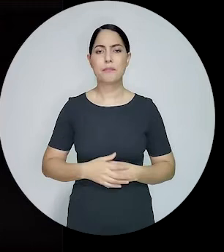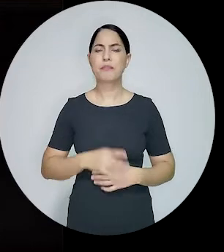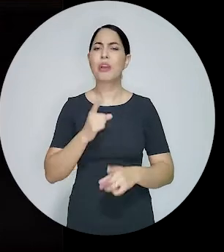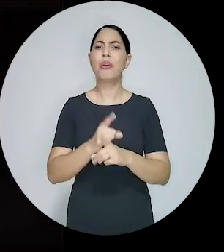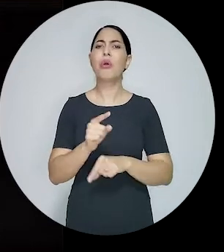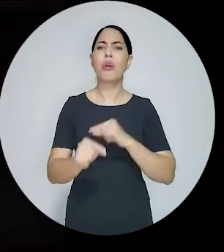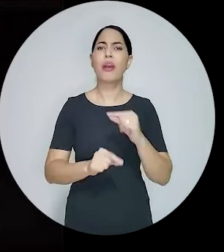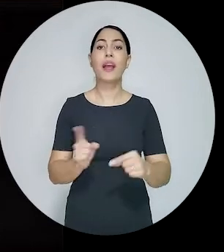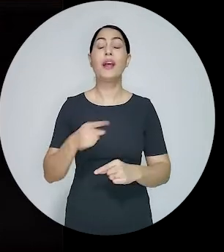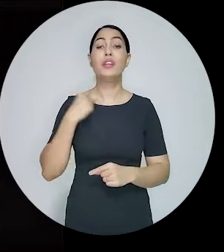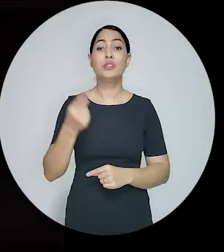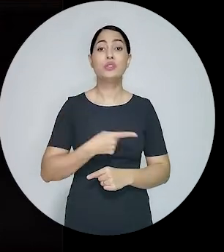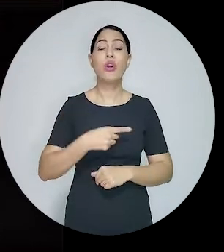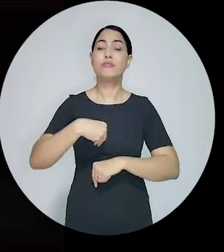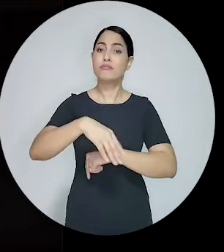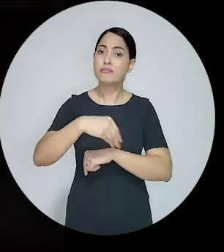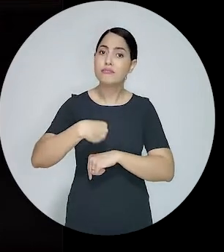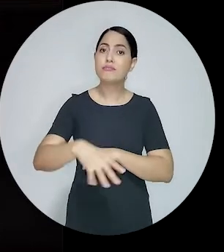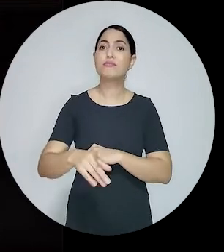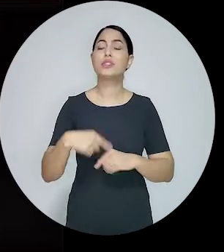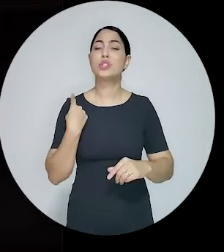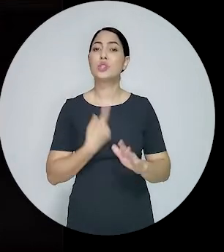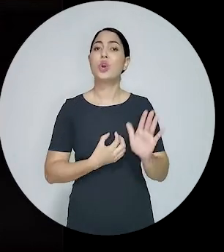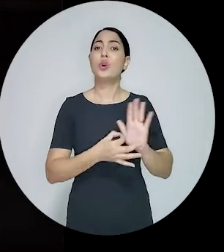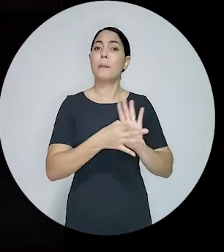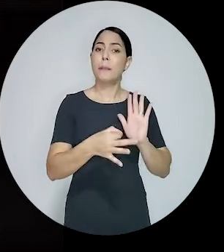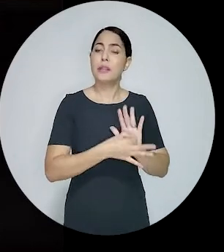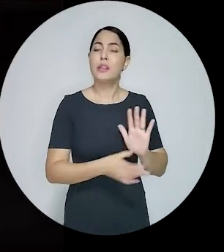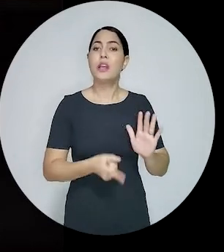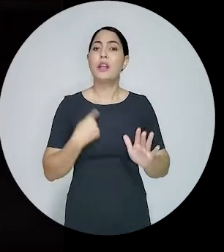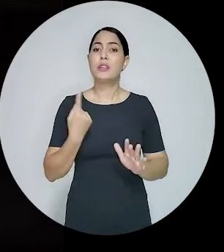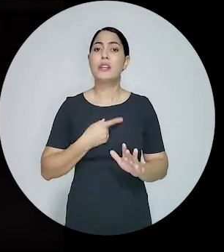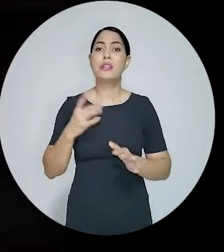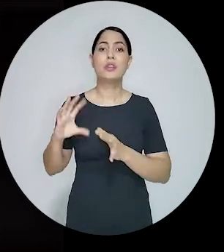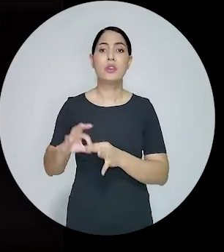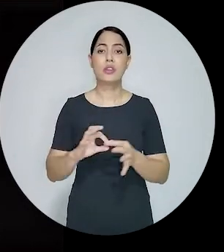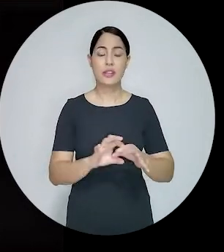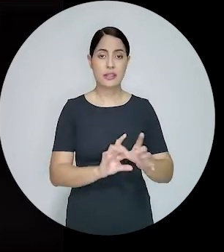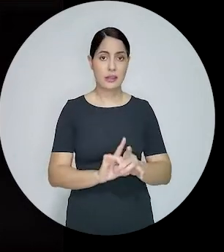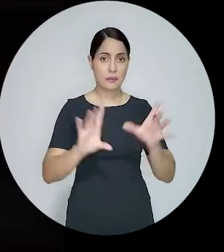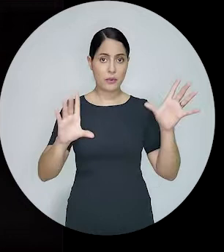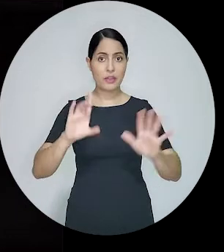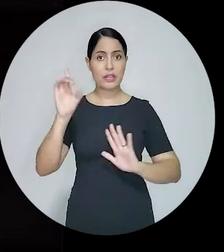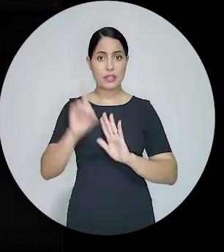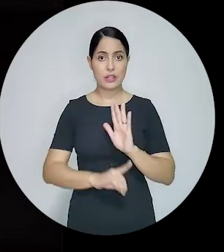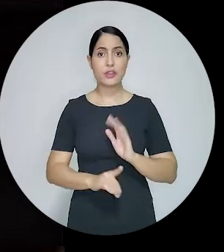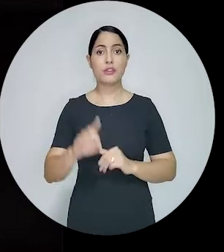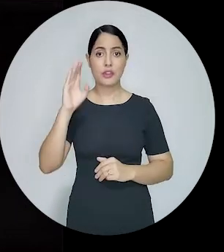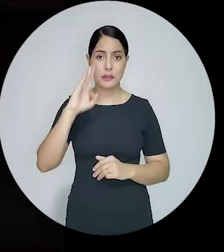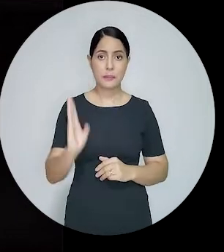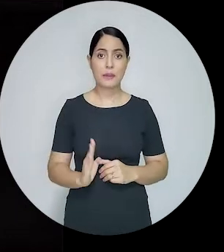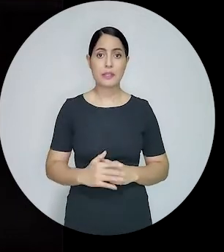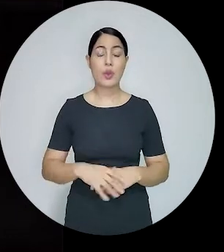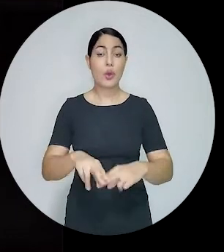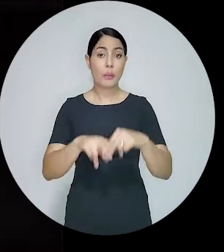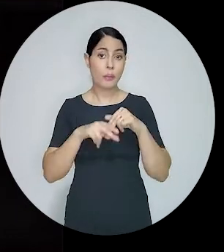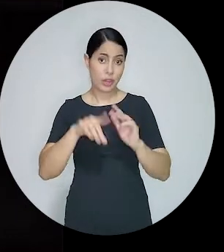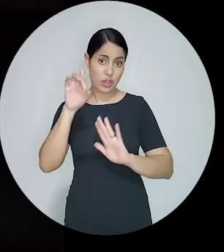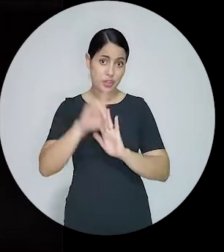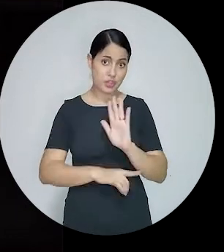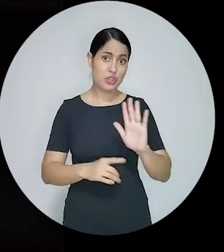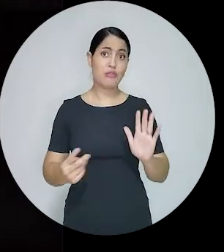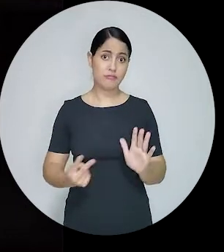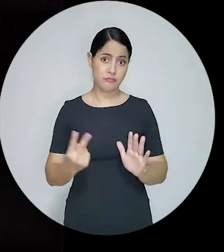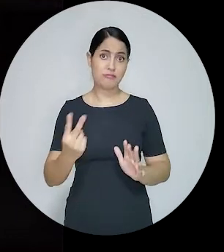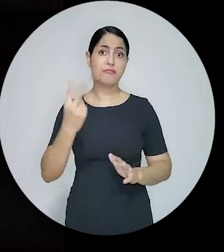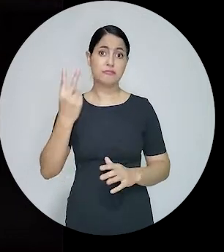contribuições e a nossa avaliação enquanto parte, né, enquanto parte desse Estado democrático de direito em relação à efetivação desse